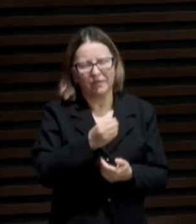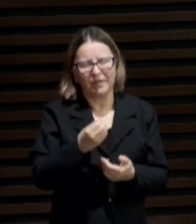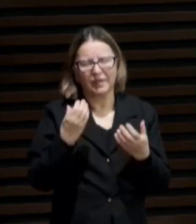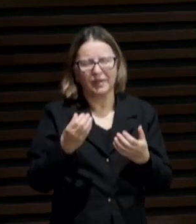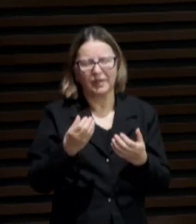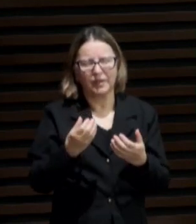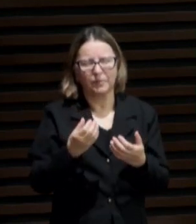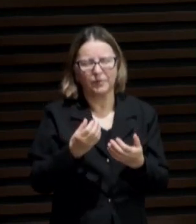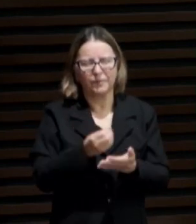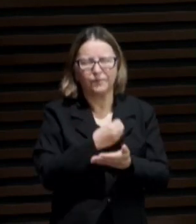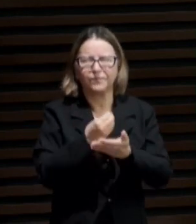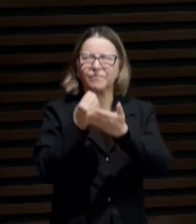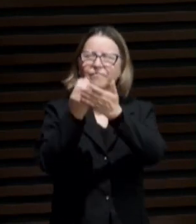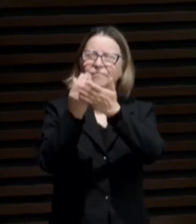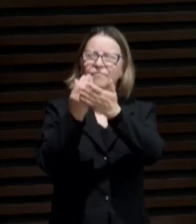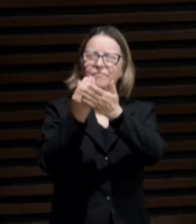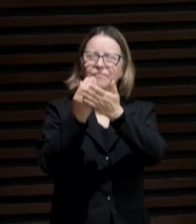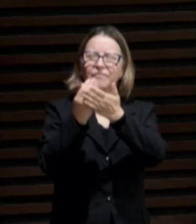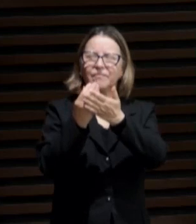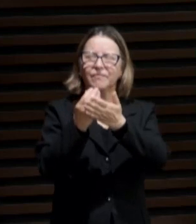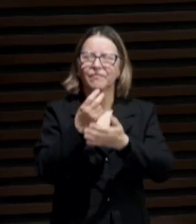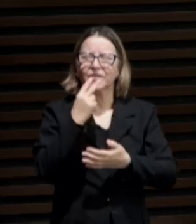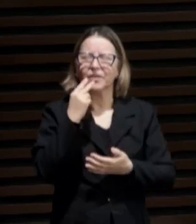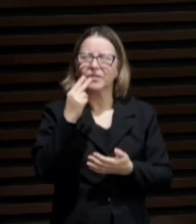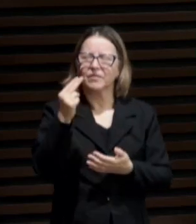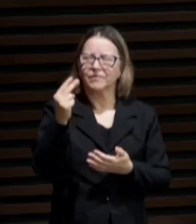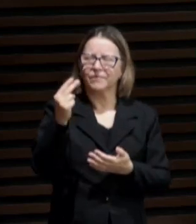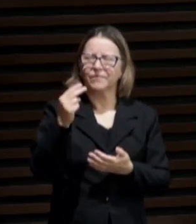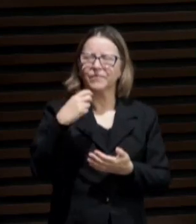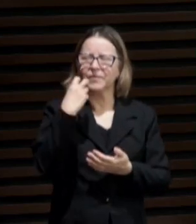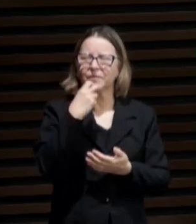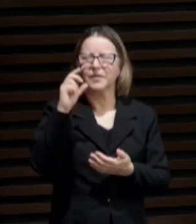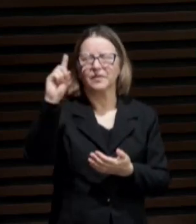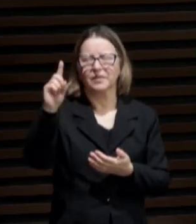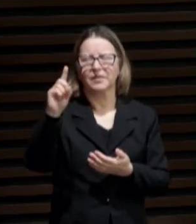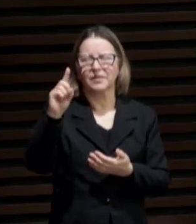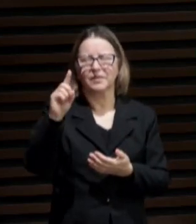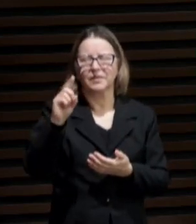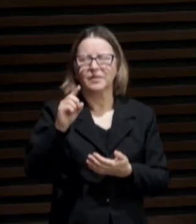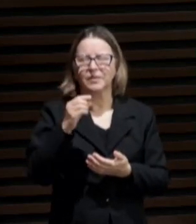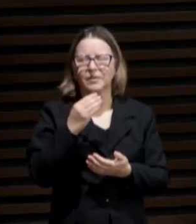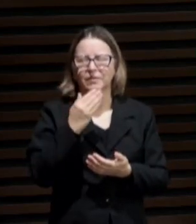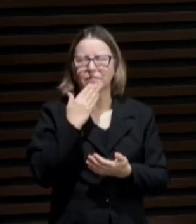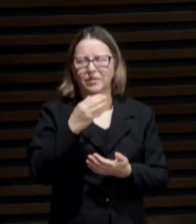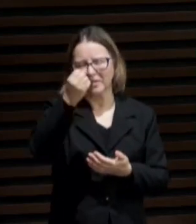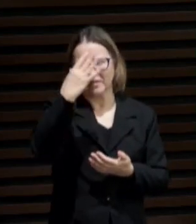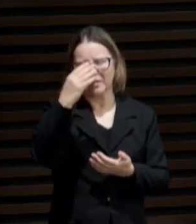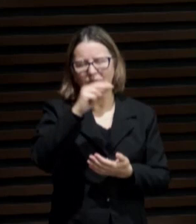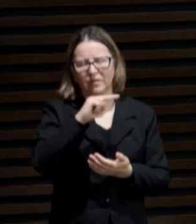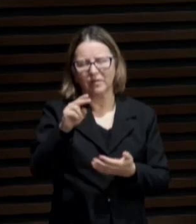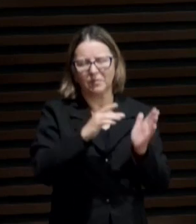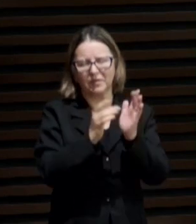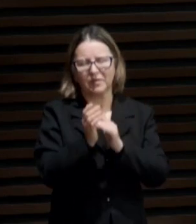línguas e bocas a Ti, pedindo que Tu venhas tratar conosco. É no nome de Jesus que nós oramos